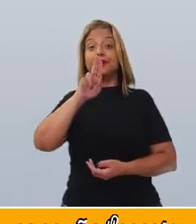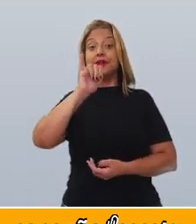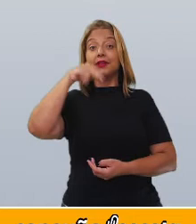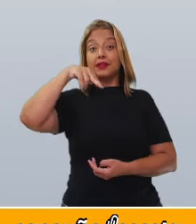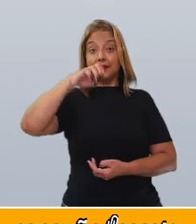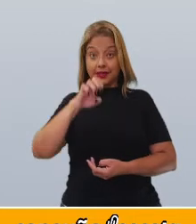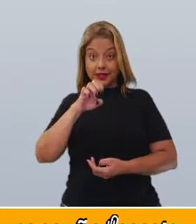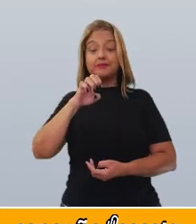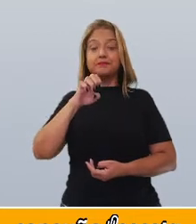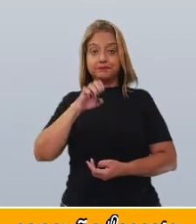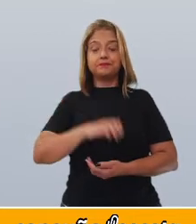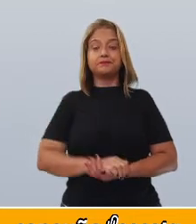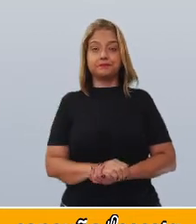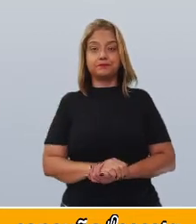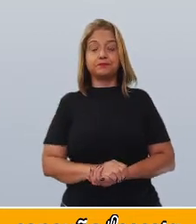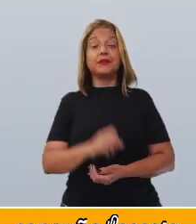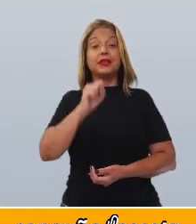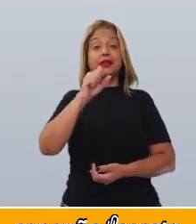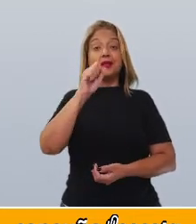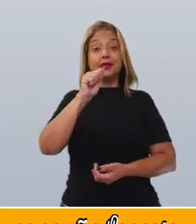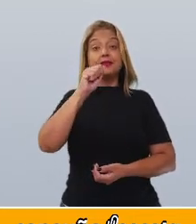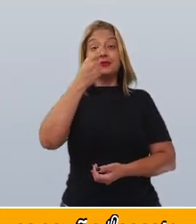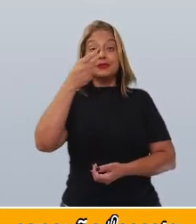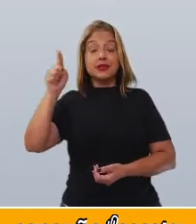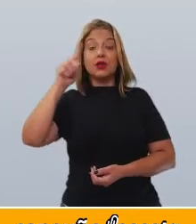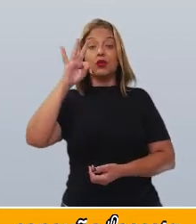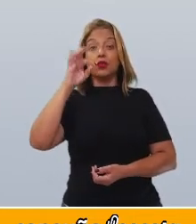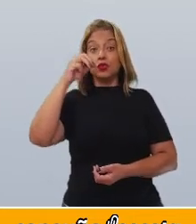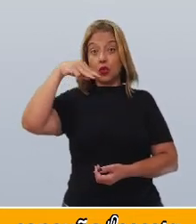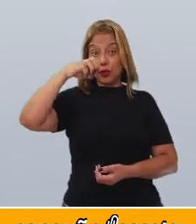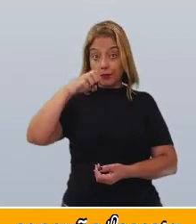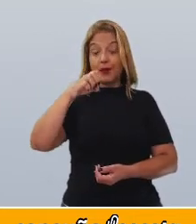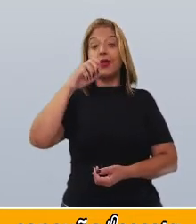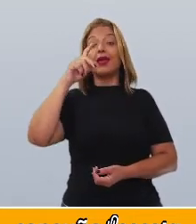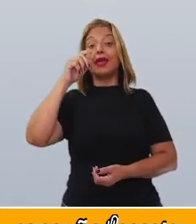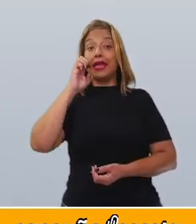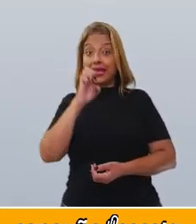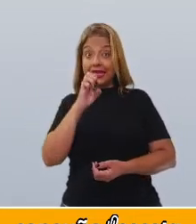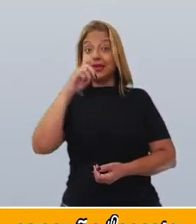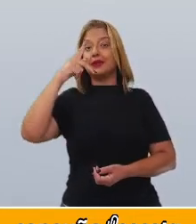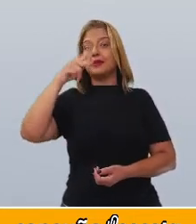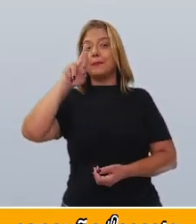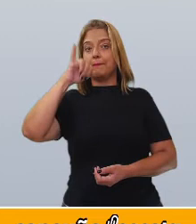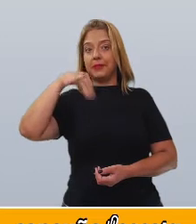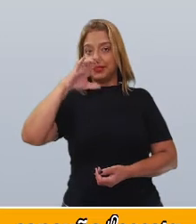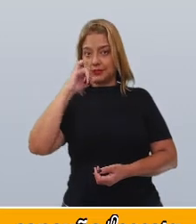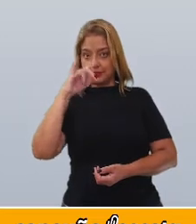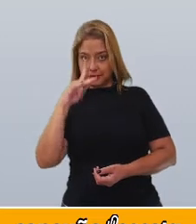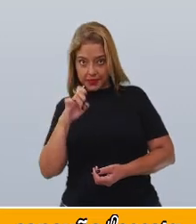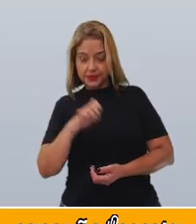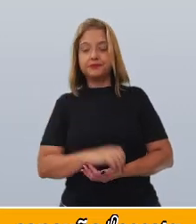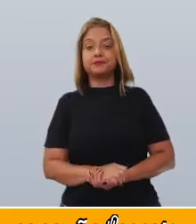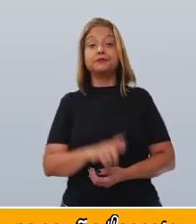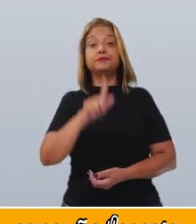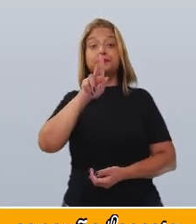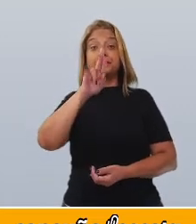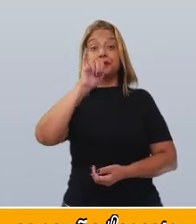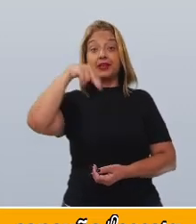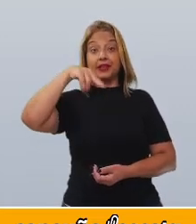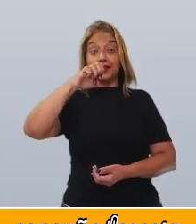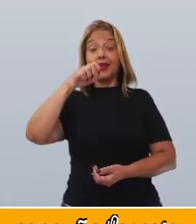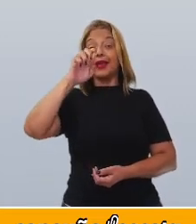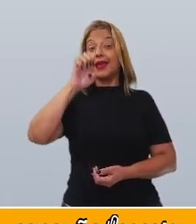Guiné-Bissau, São Tomé e Príncipe, a Guiné